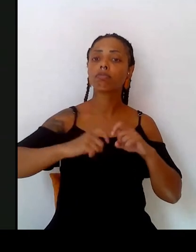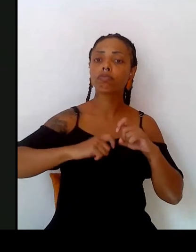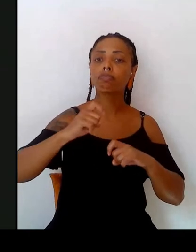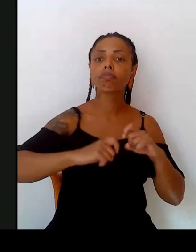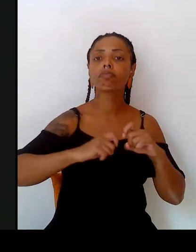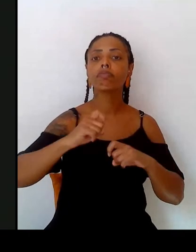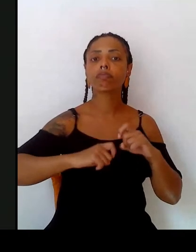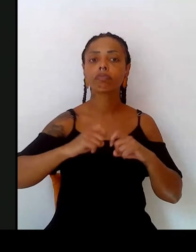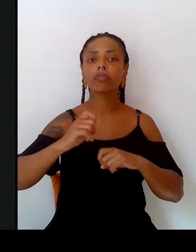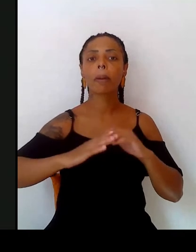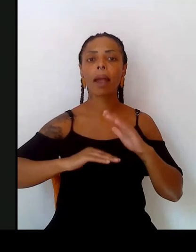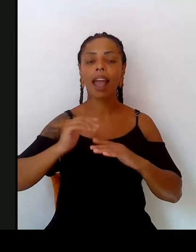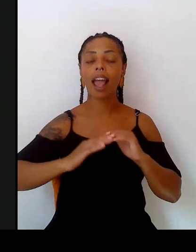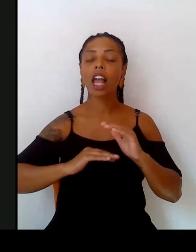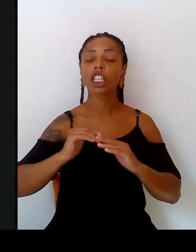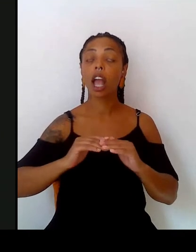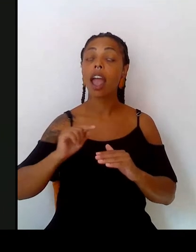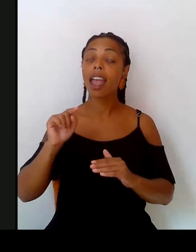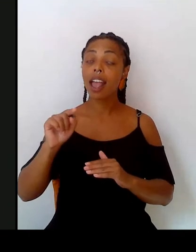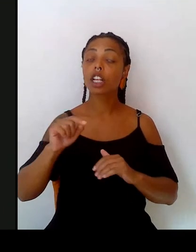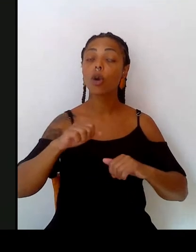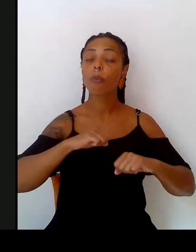muito poderoso portanto